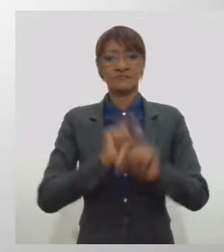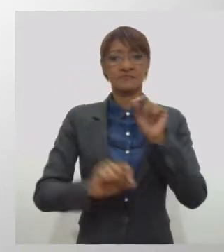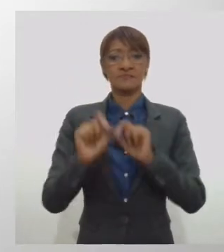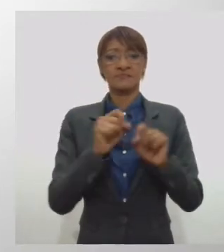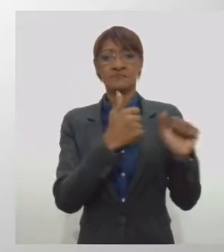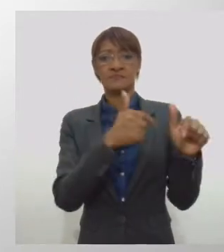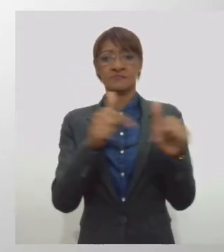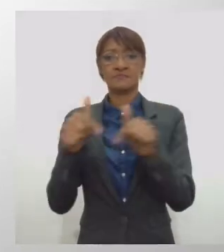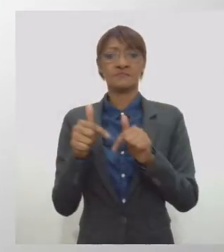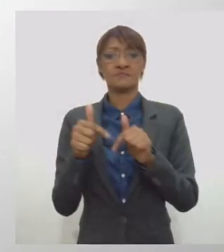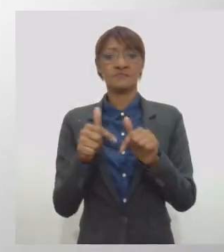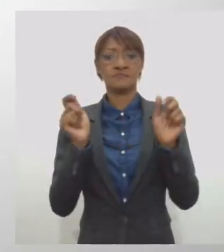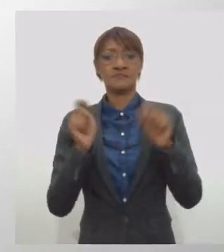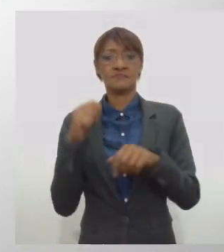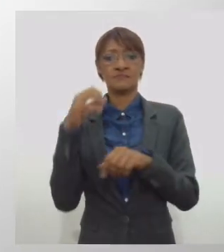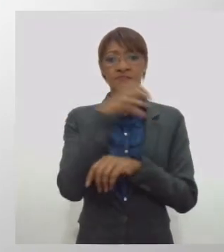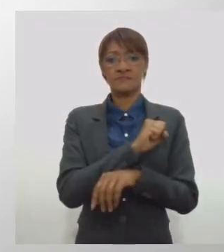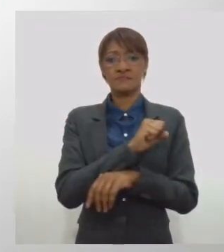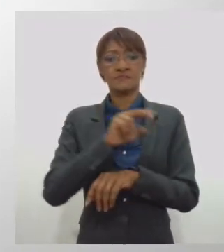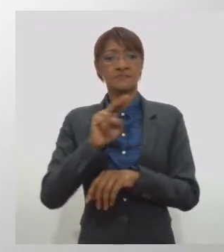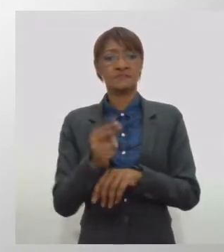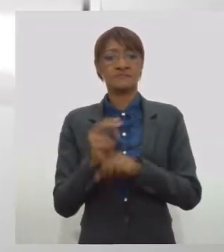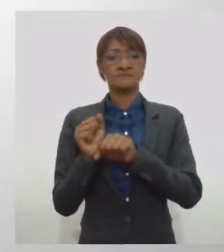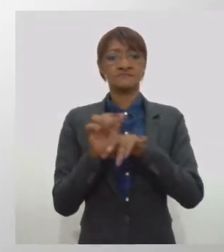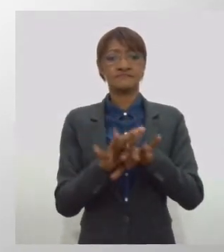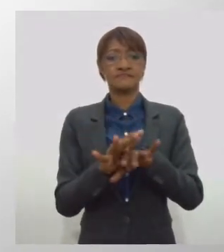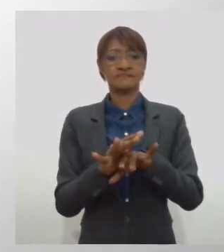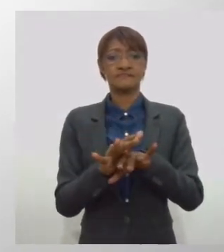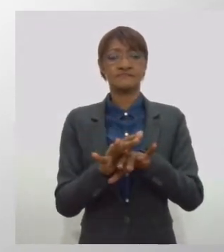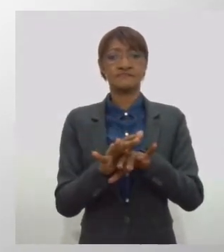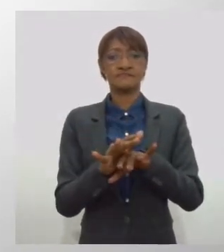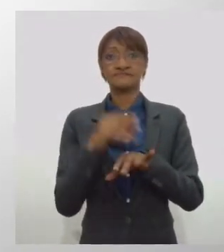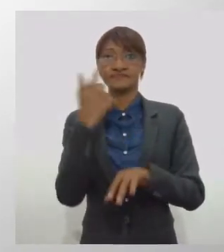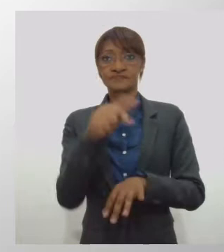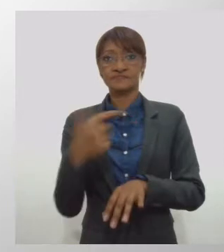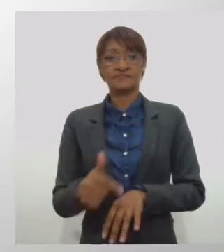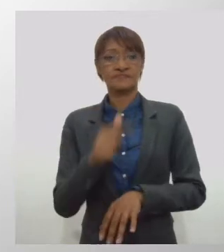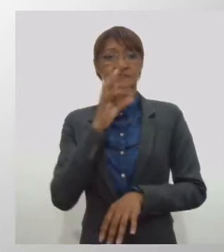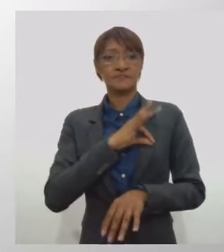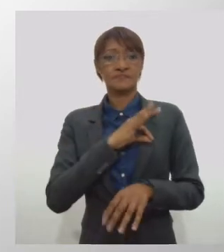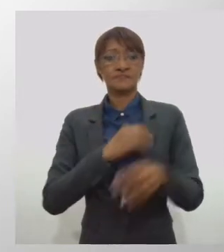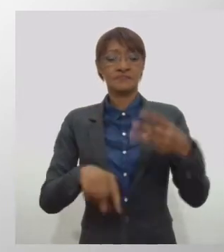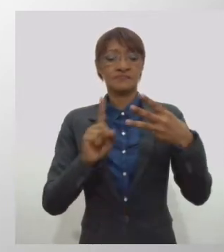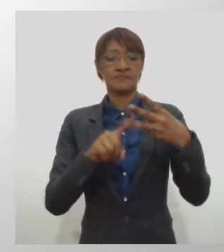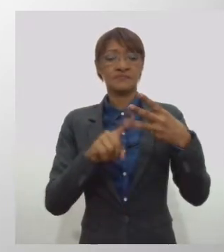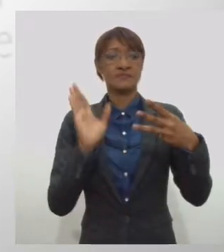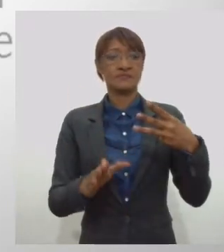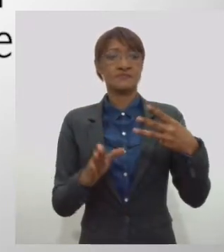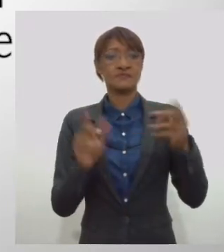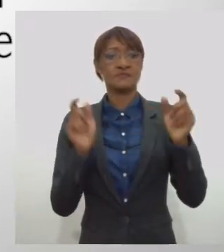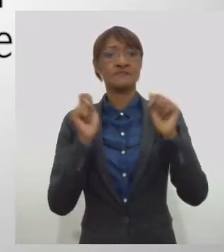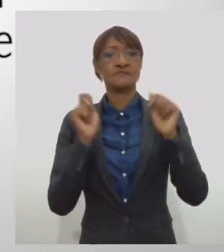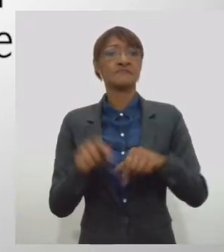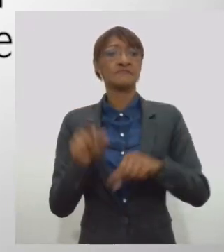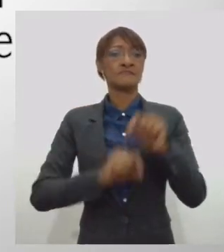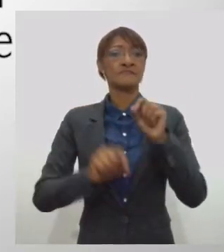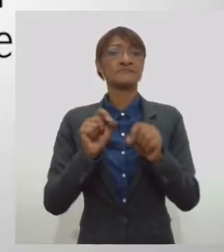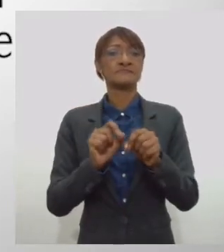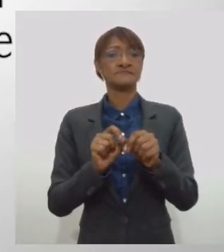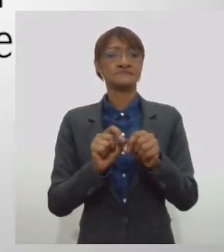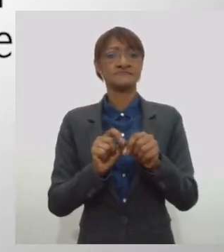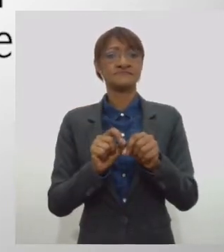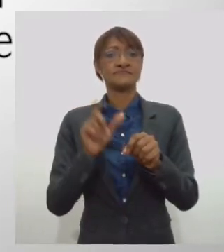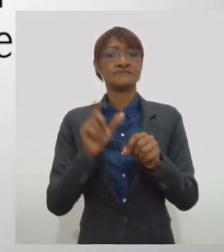caráter temporário e mesmo que sem remuneração. O terceiro também pode ser atingido se ele induzir o ato de improbidade ou se ele